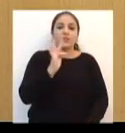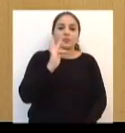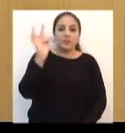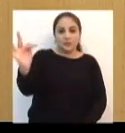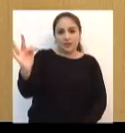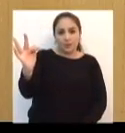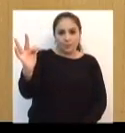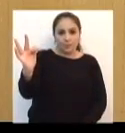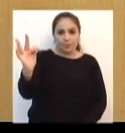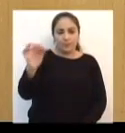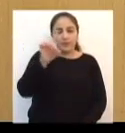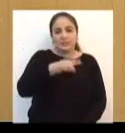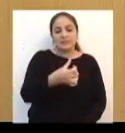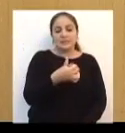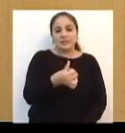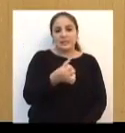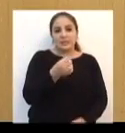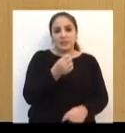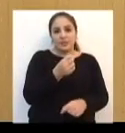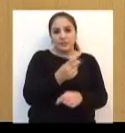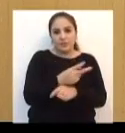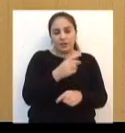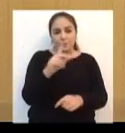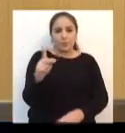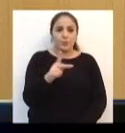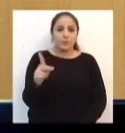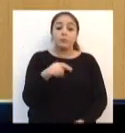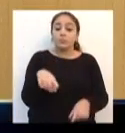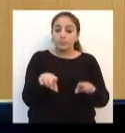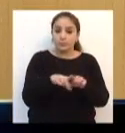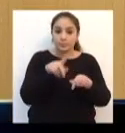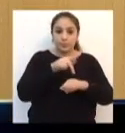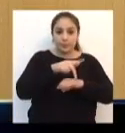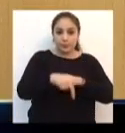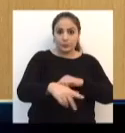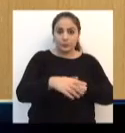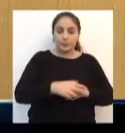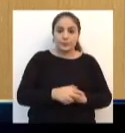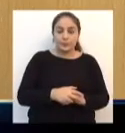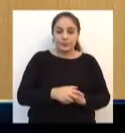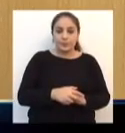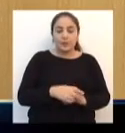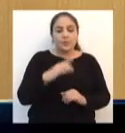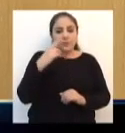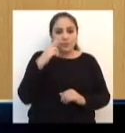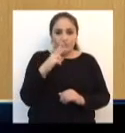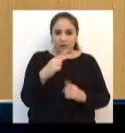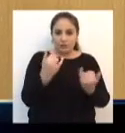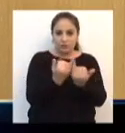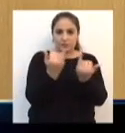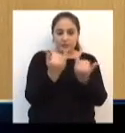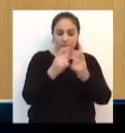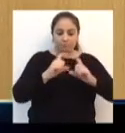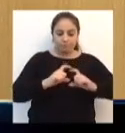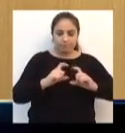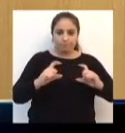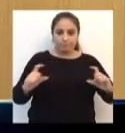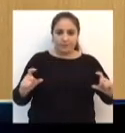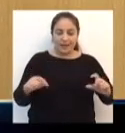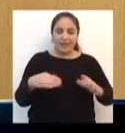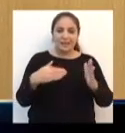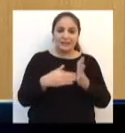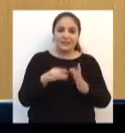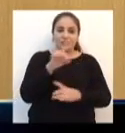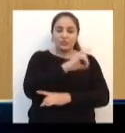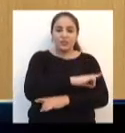São 6 vagas para professores, incluindo Passo Fundo. Acesse o site que está aparecendo no vídeo até